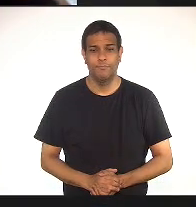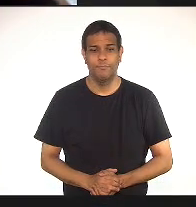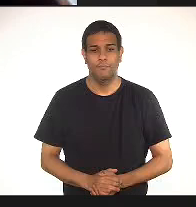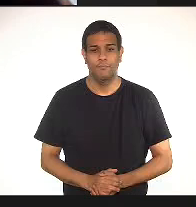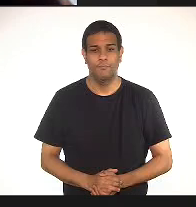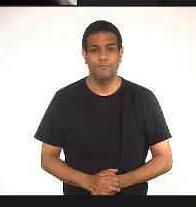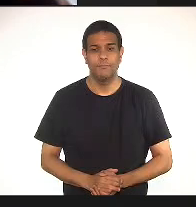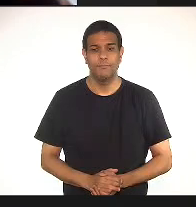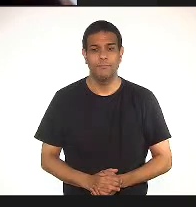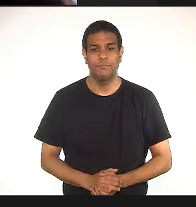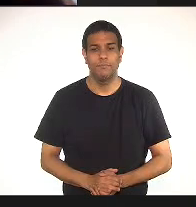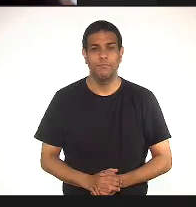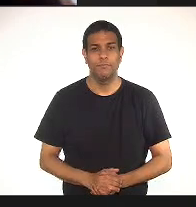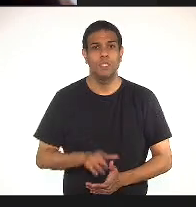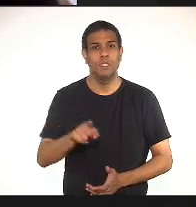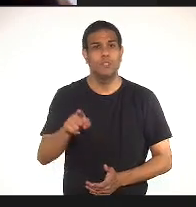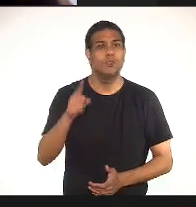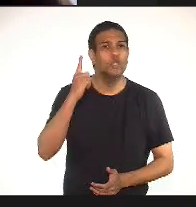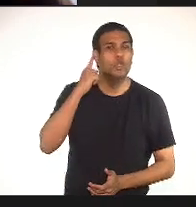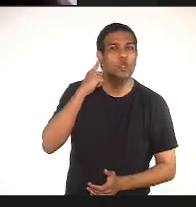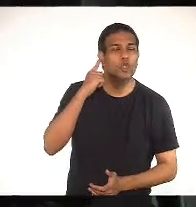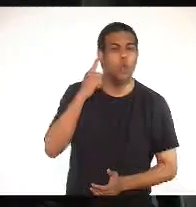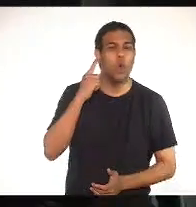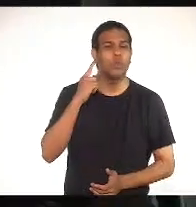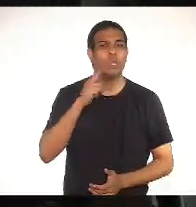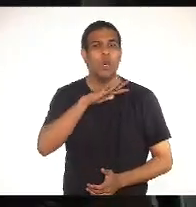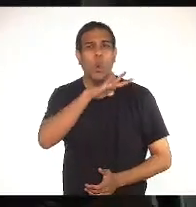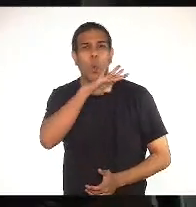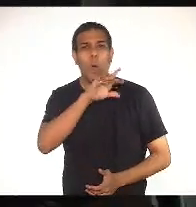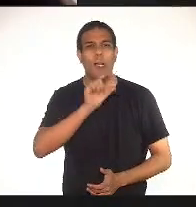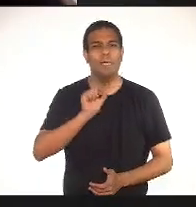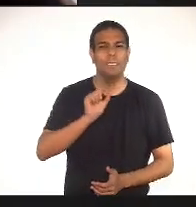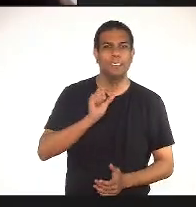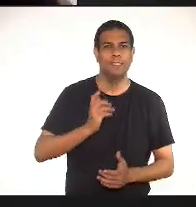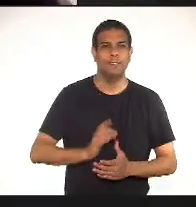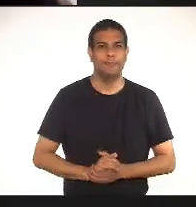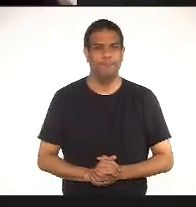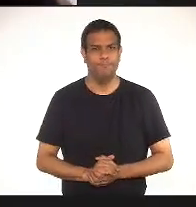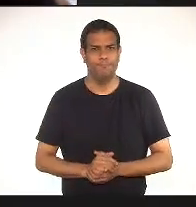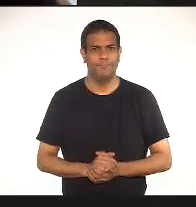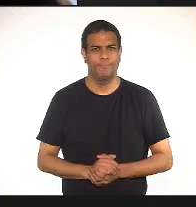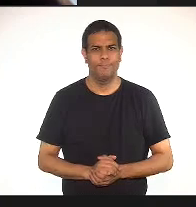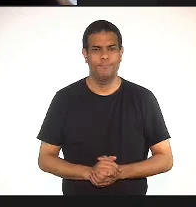Sumiu o som. Sem som, Eliomar.